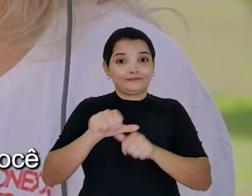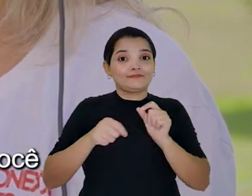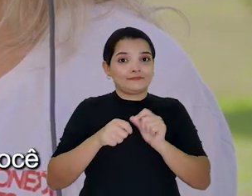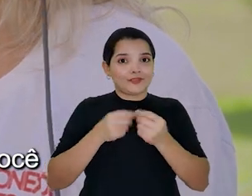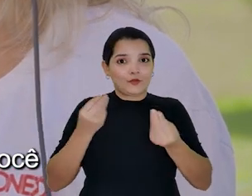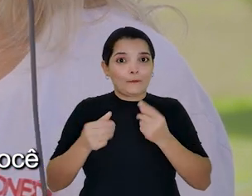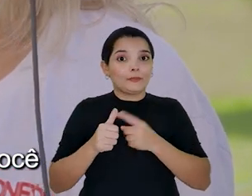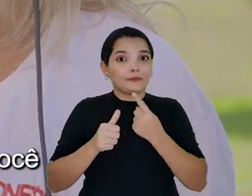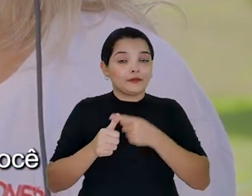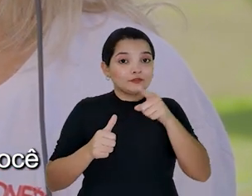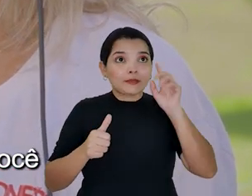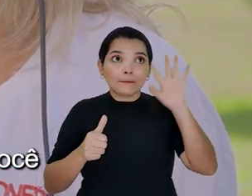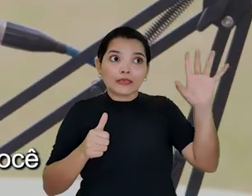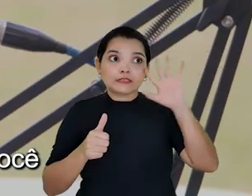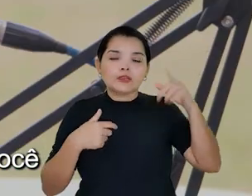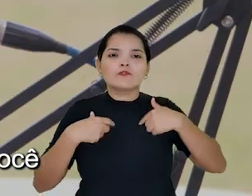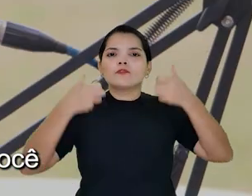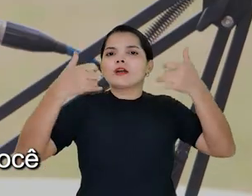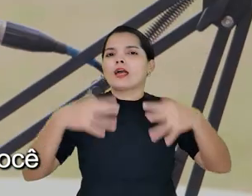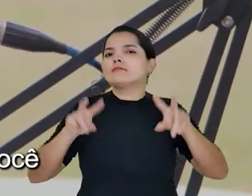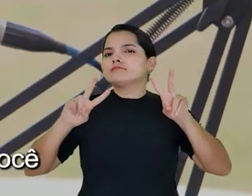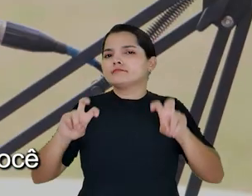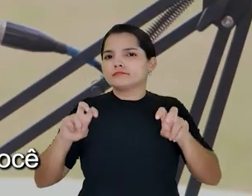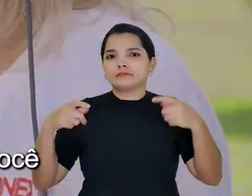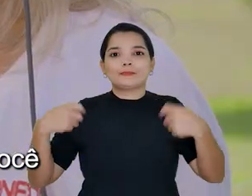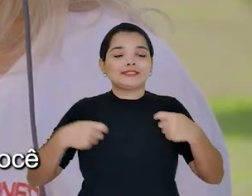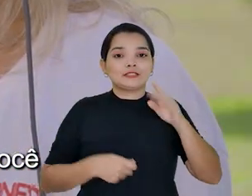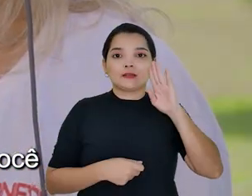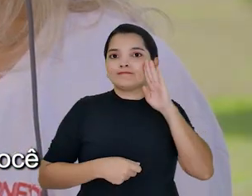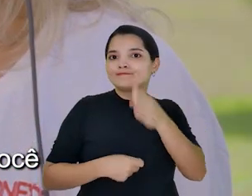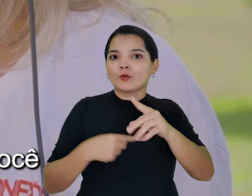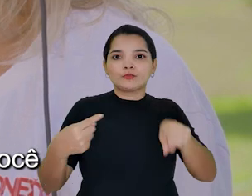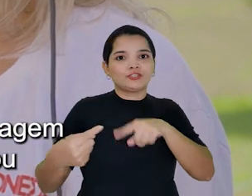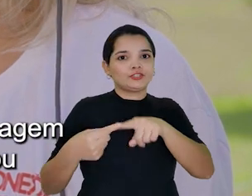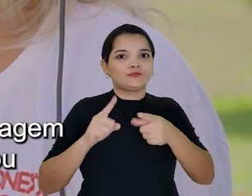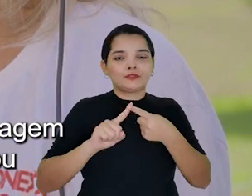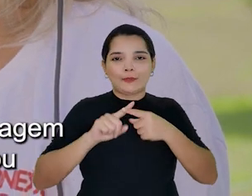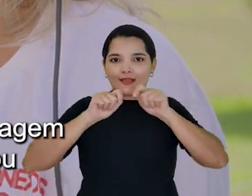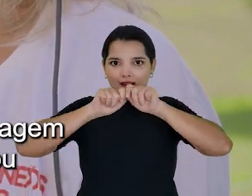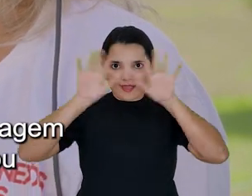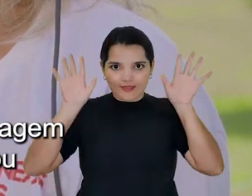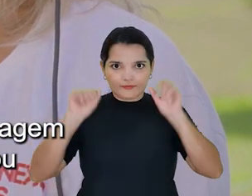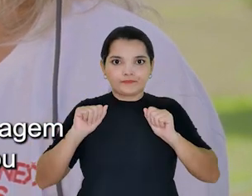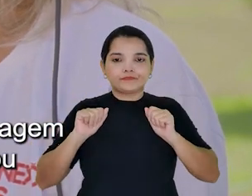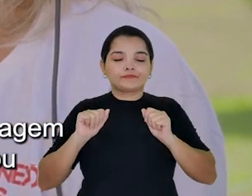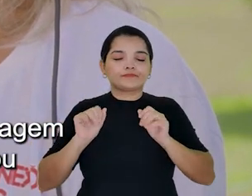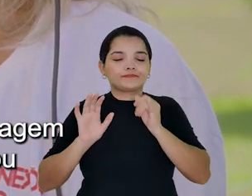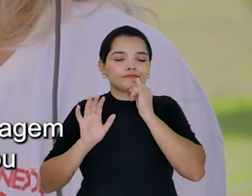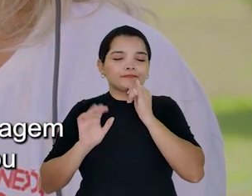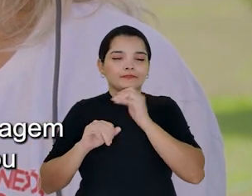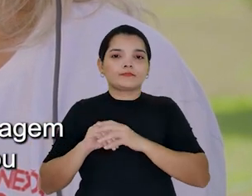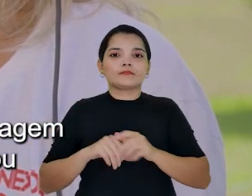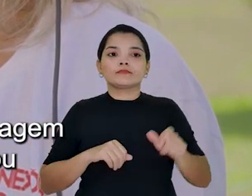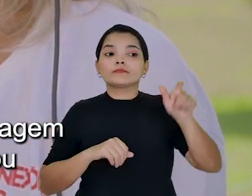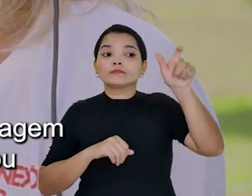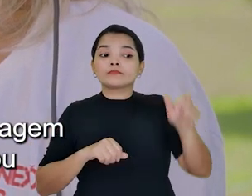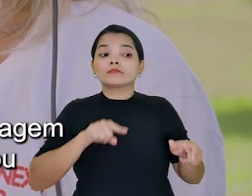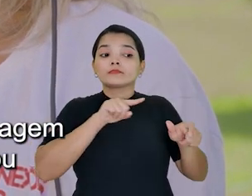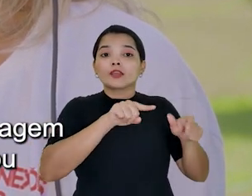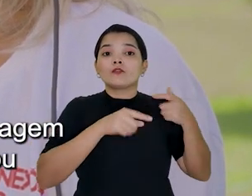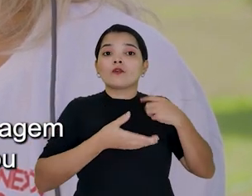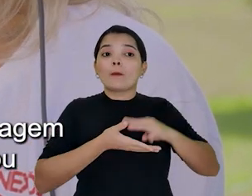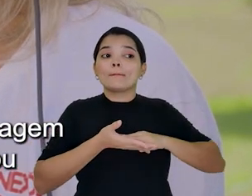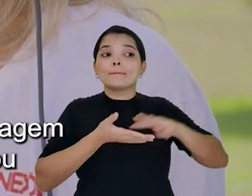seja Claro e objetivo uhum levando em consideração quem tá do outro lado então você vai pensar assim quem vai receber essa mensagem